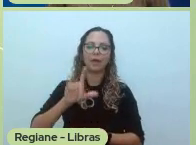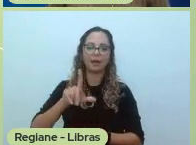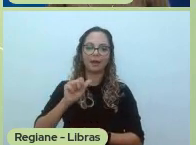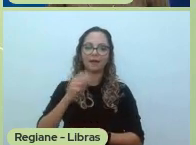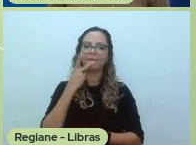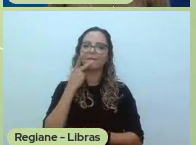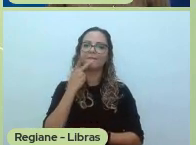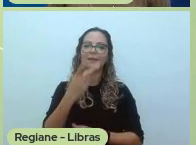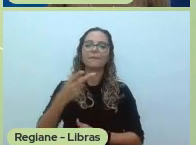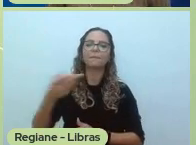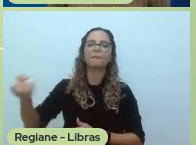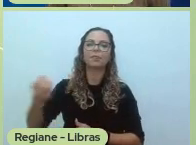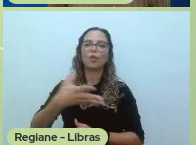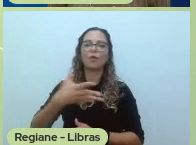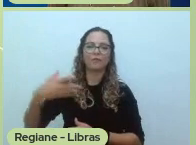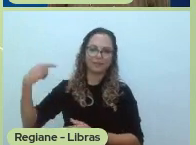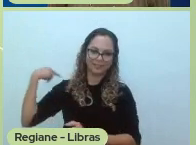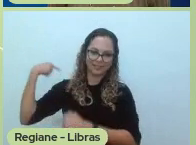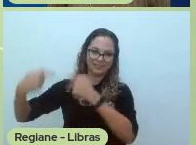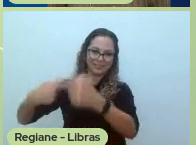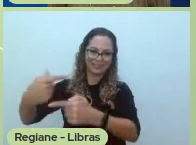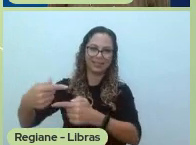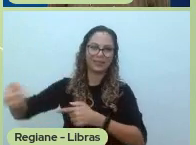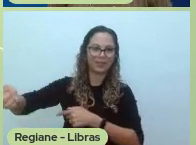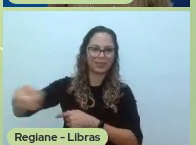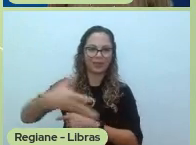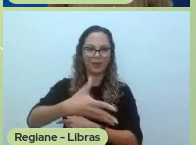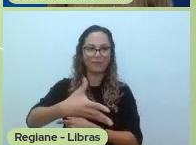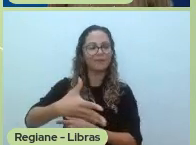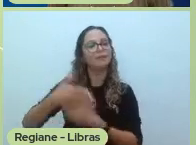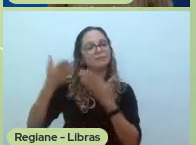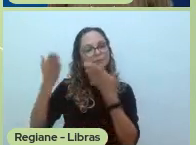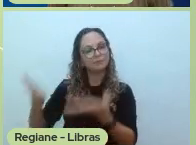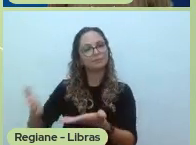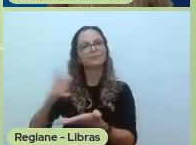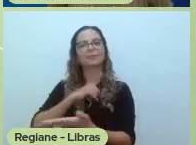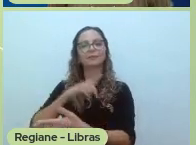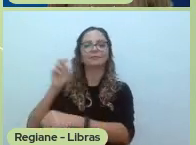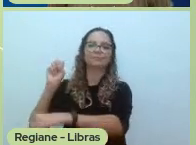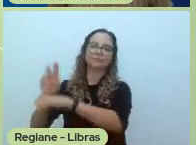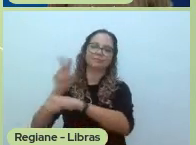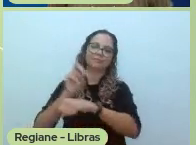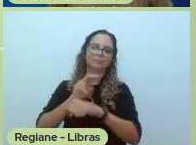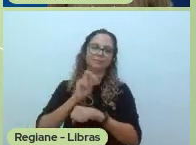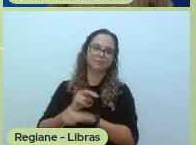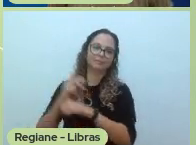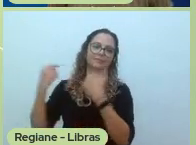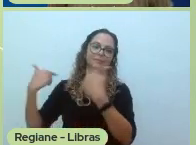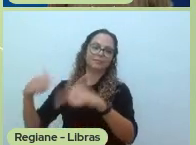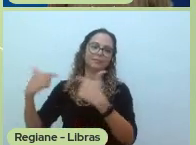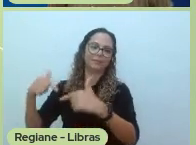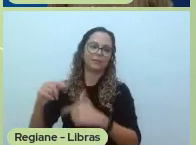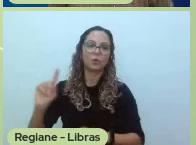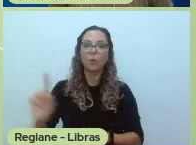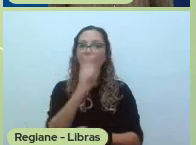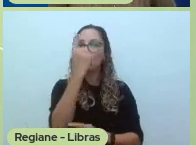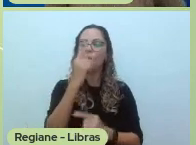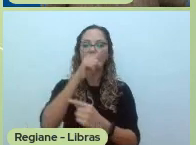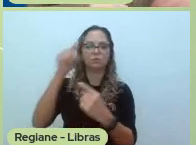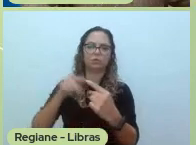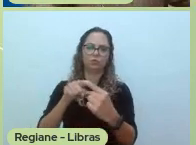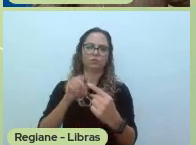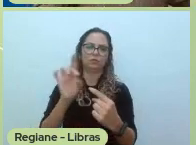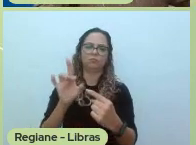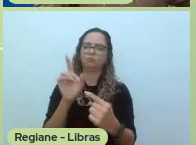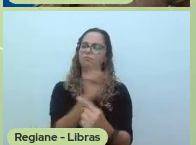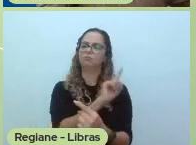Essas são habilidades que garantem a empregabilidade das pessoas agora, não é só um objetivo de transformação